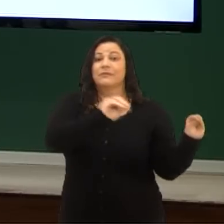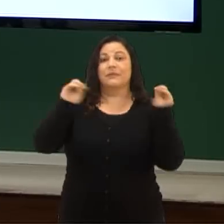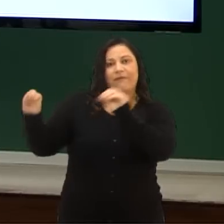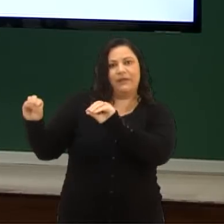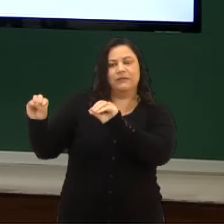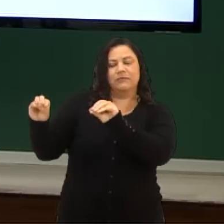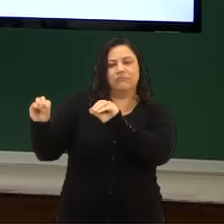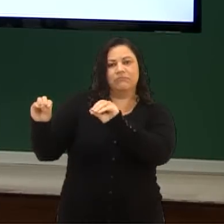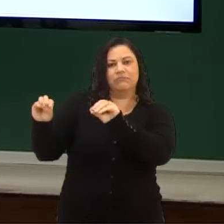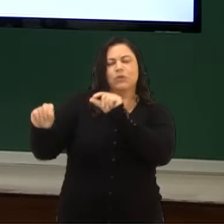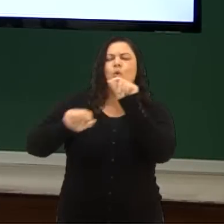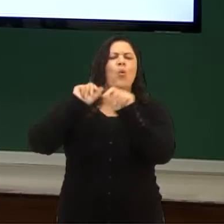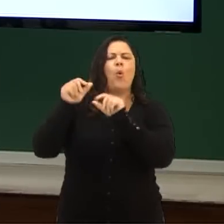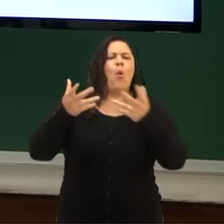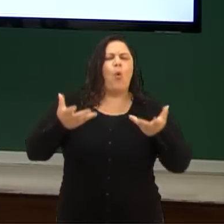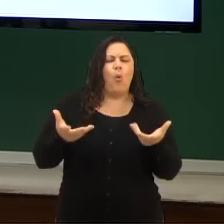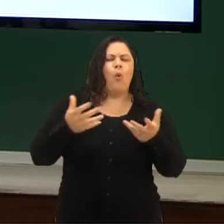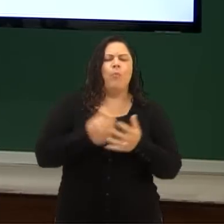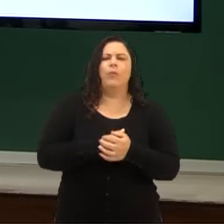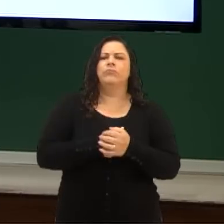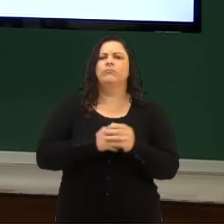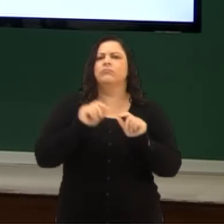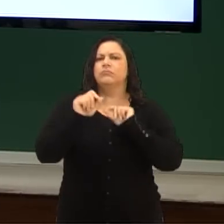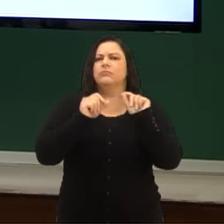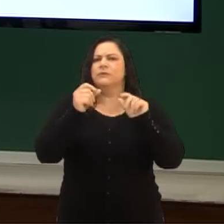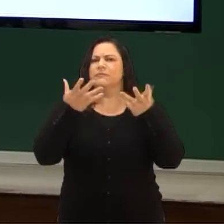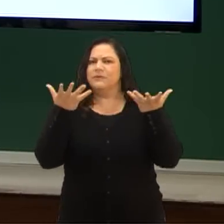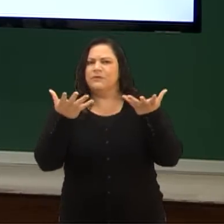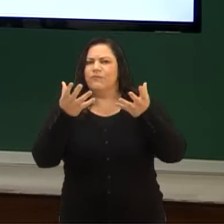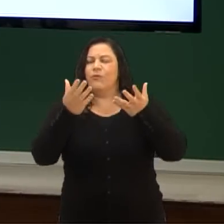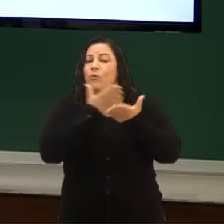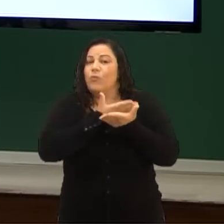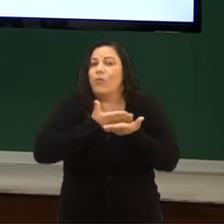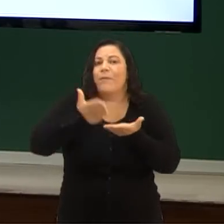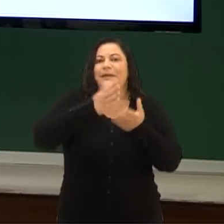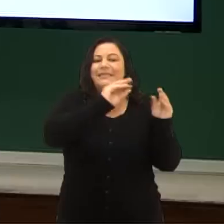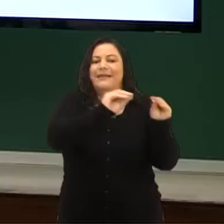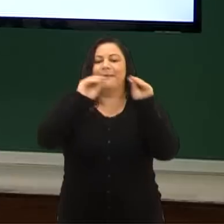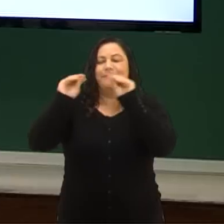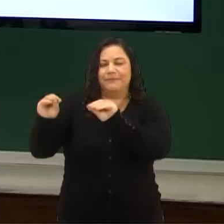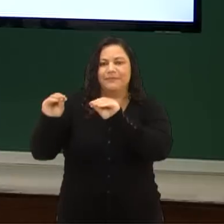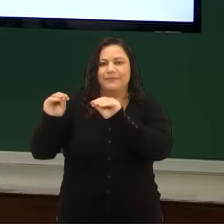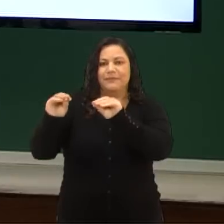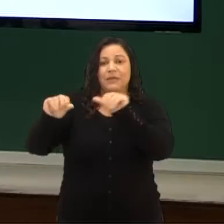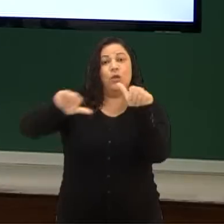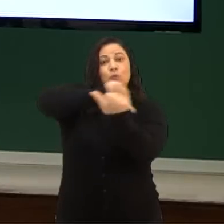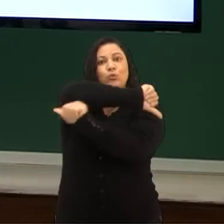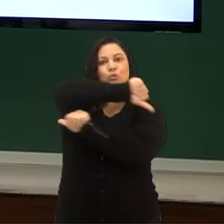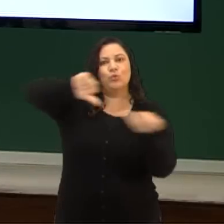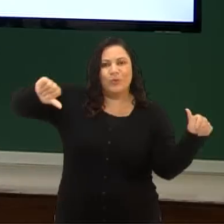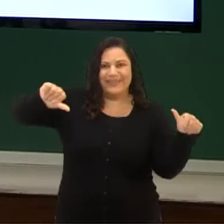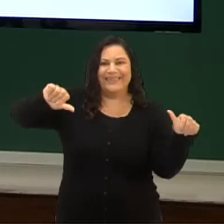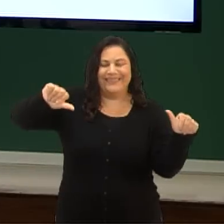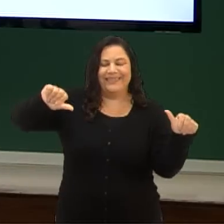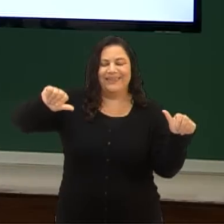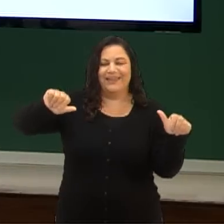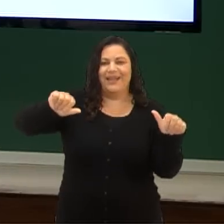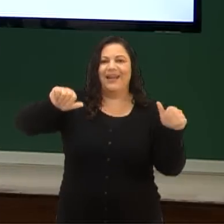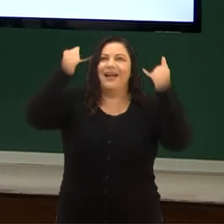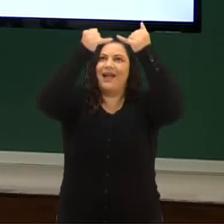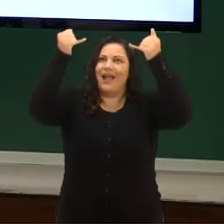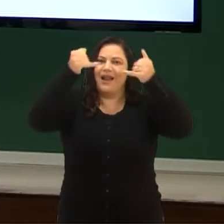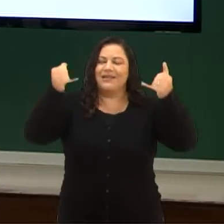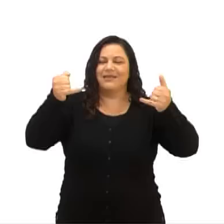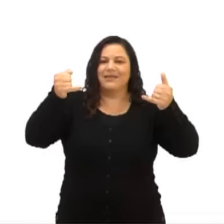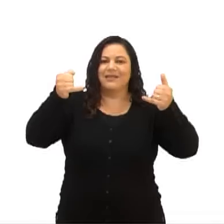Como a transposta foi o que a gente trabalhou hoje, eu vou começar com ela, tá bom? O que eu vou fazer? Trocar linha por coluna. Bem simples. Olha só, a